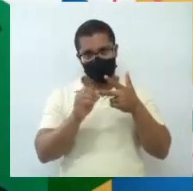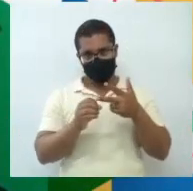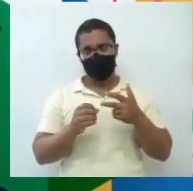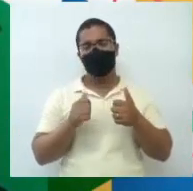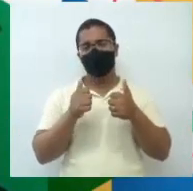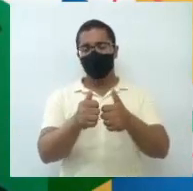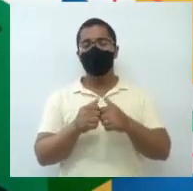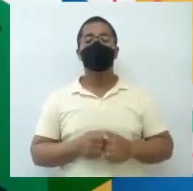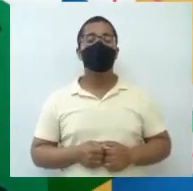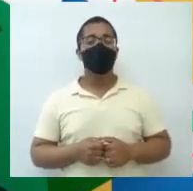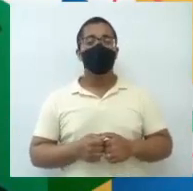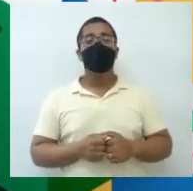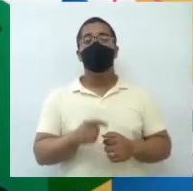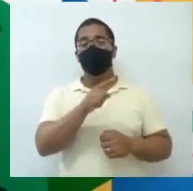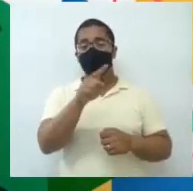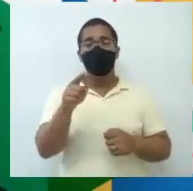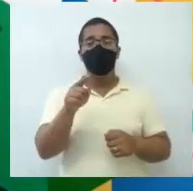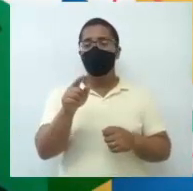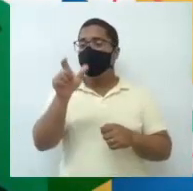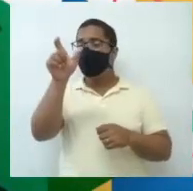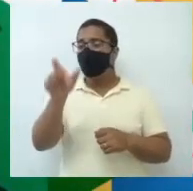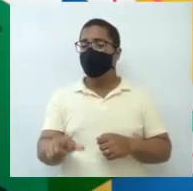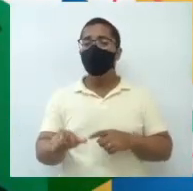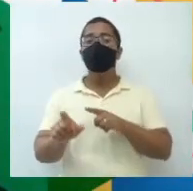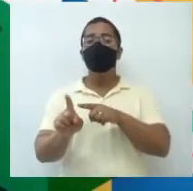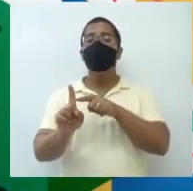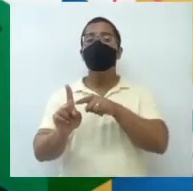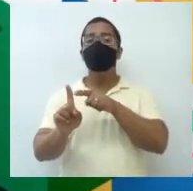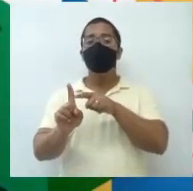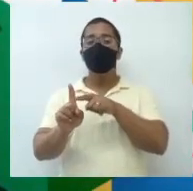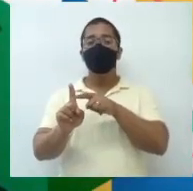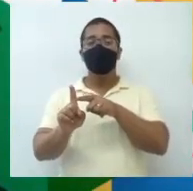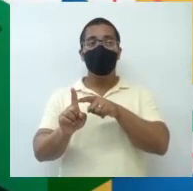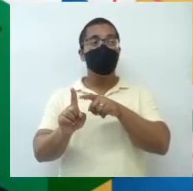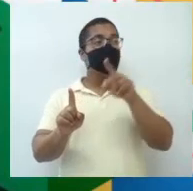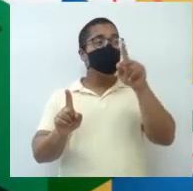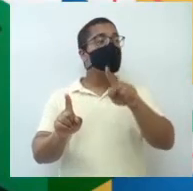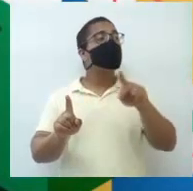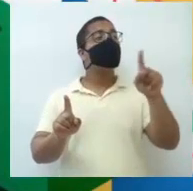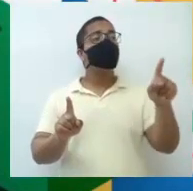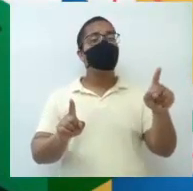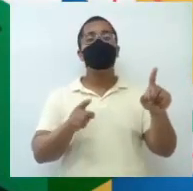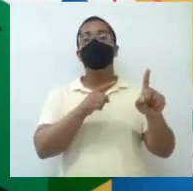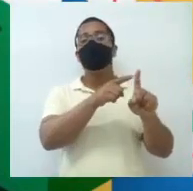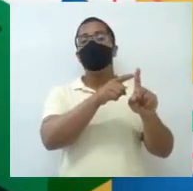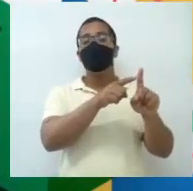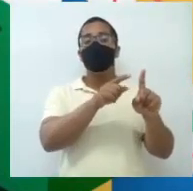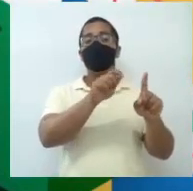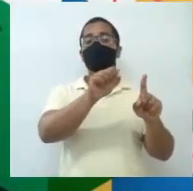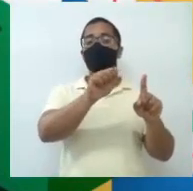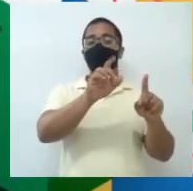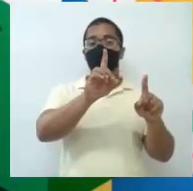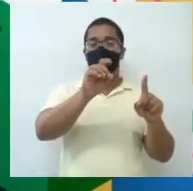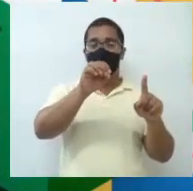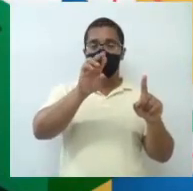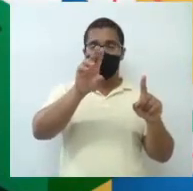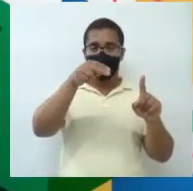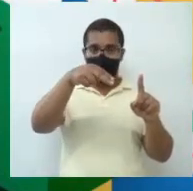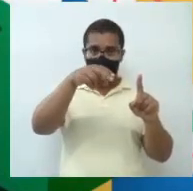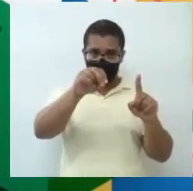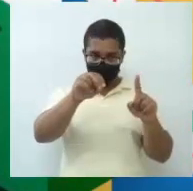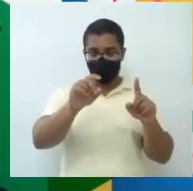entre "né Para que você pudesse entender um dos seus principais professores foi Adorno e ele